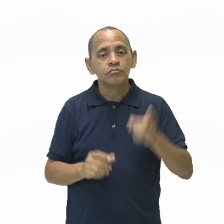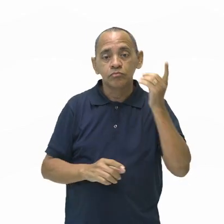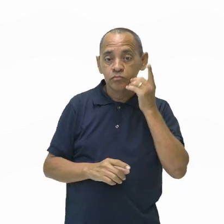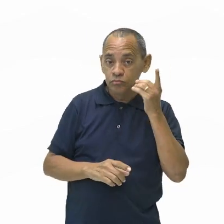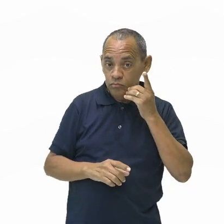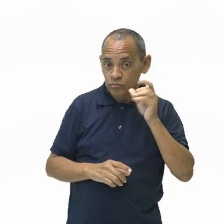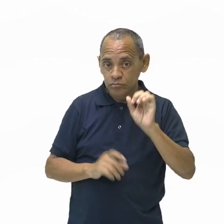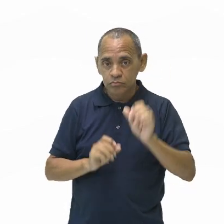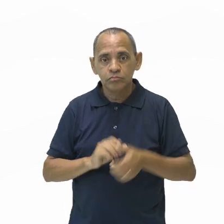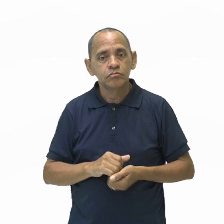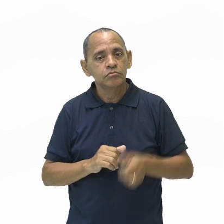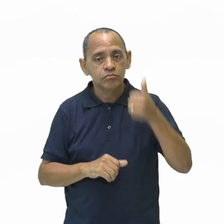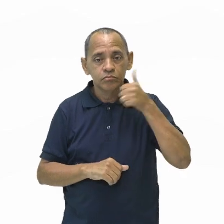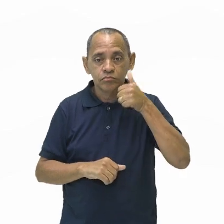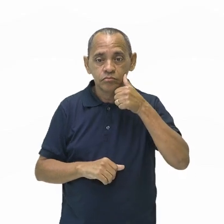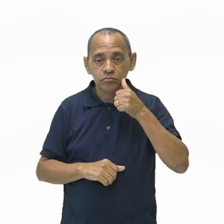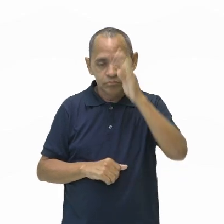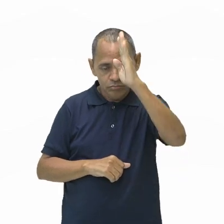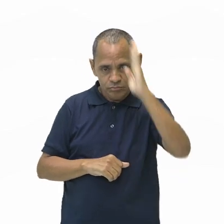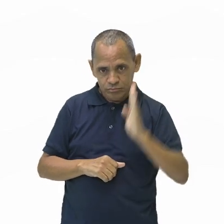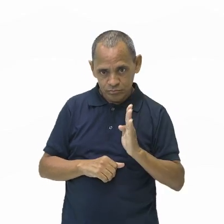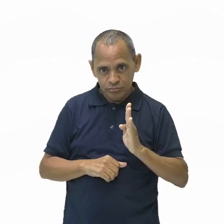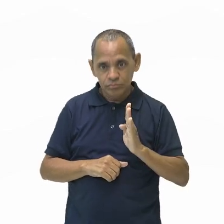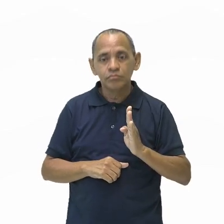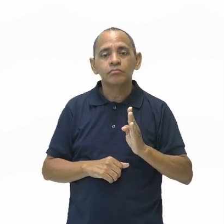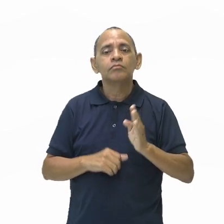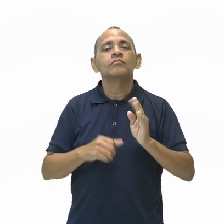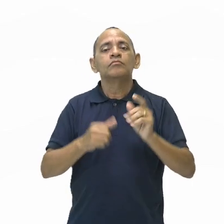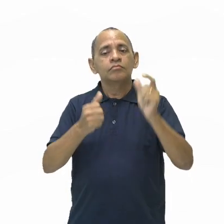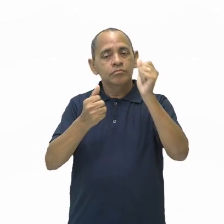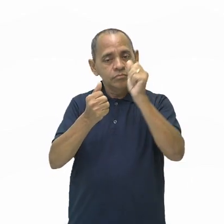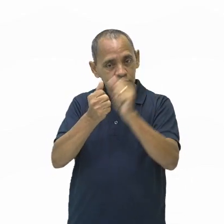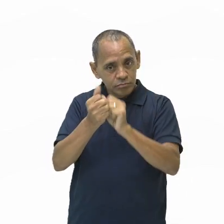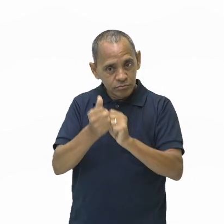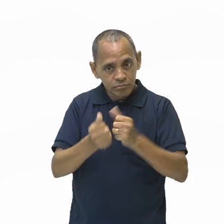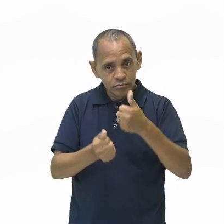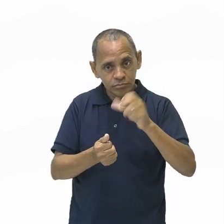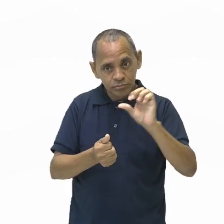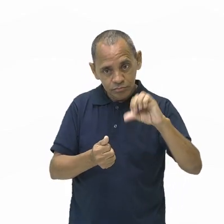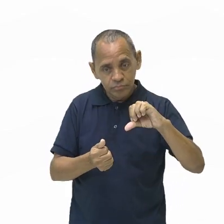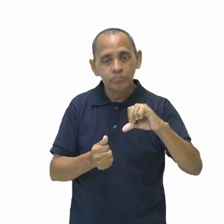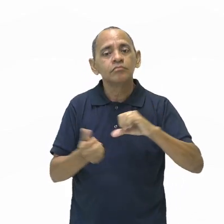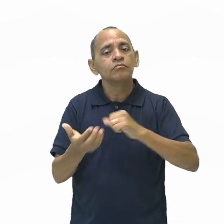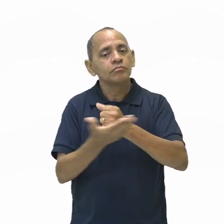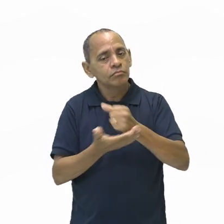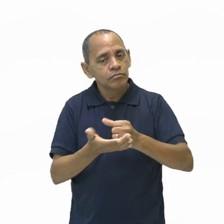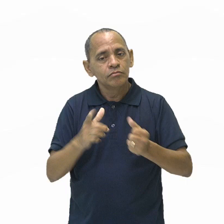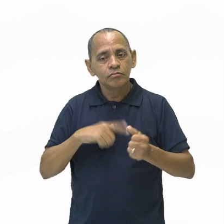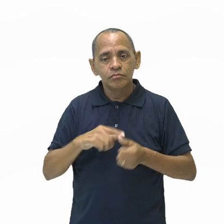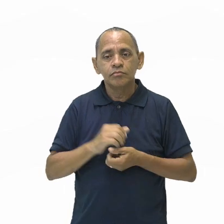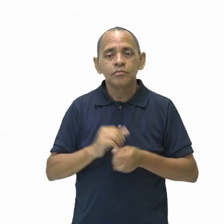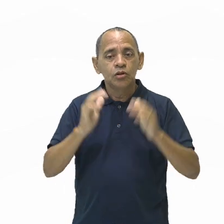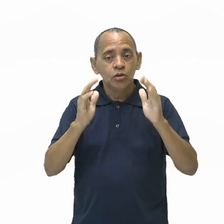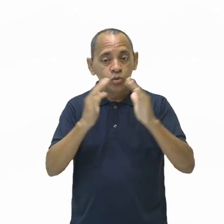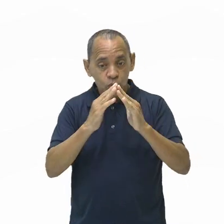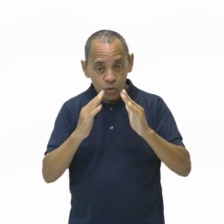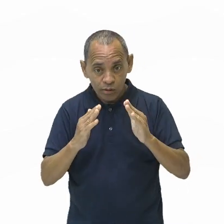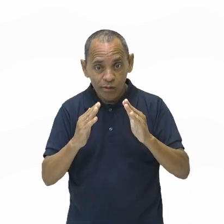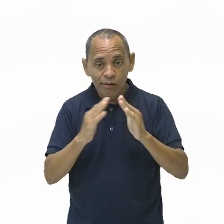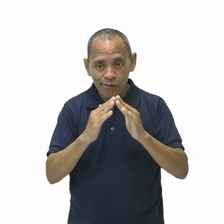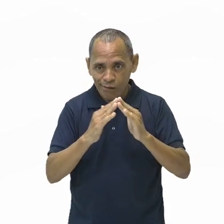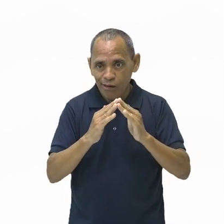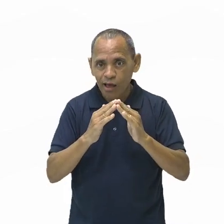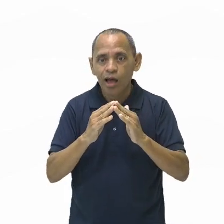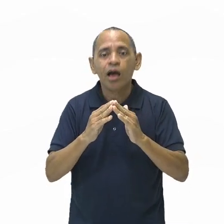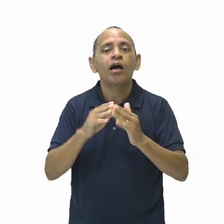das mulheres brasileiras no século XIX baseava-se muitas vezes nos afazeres domésticos. Eram elas